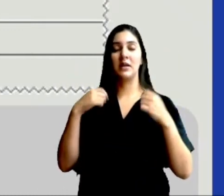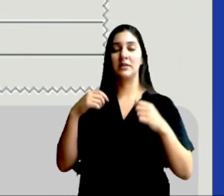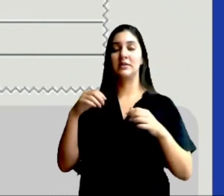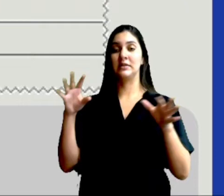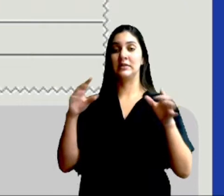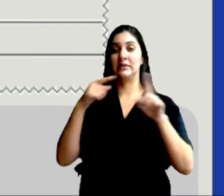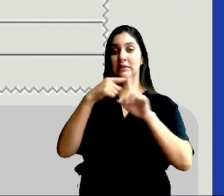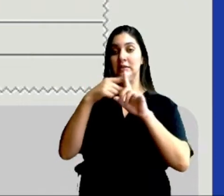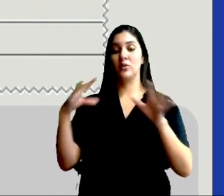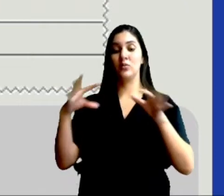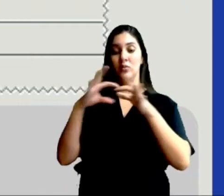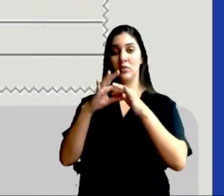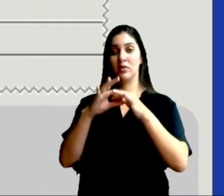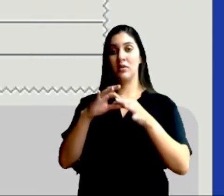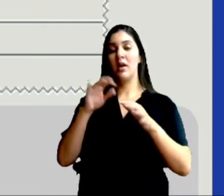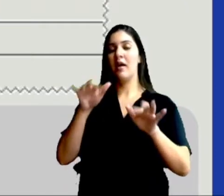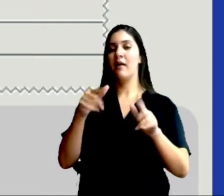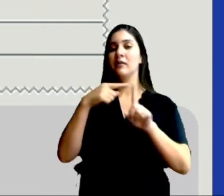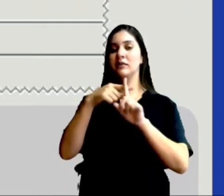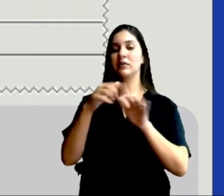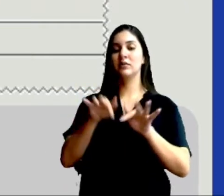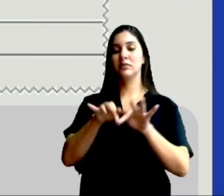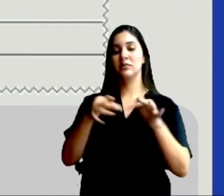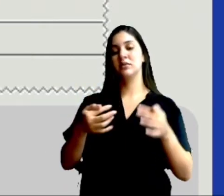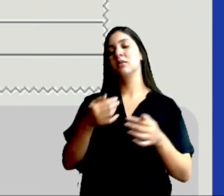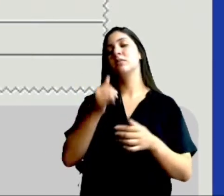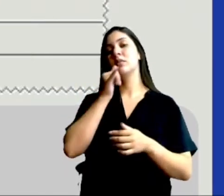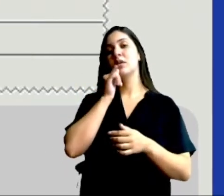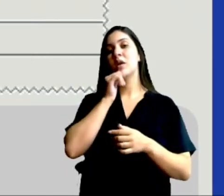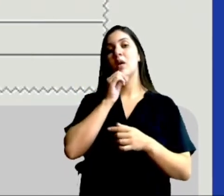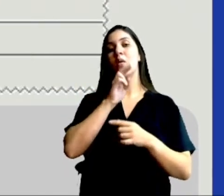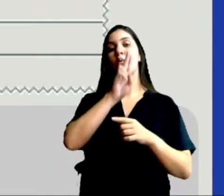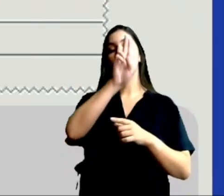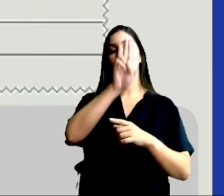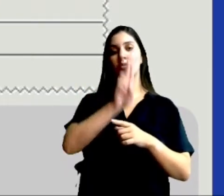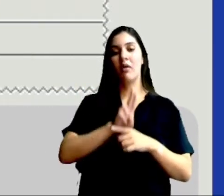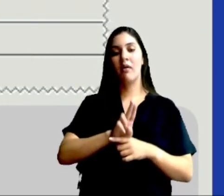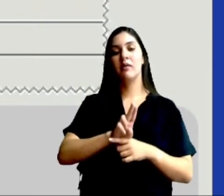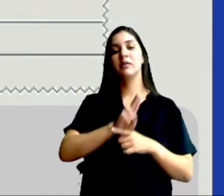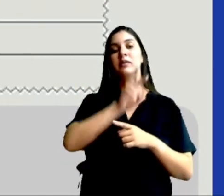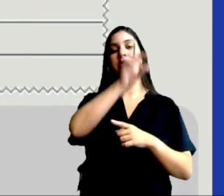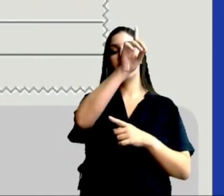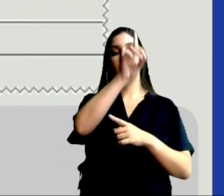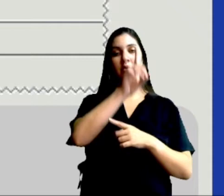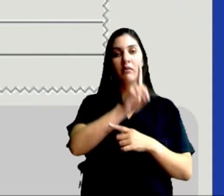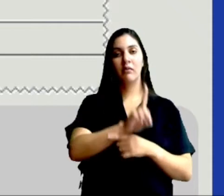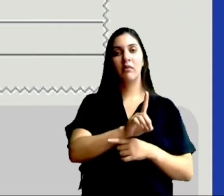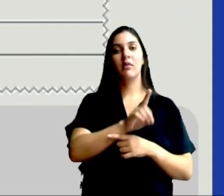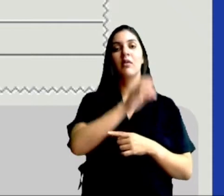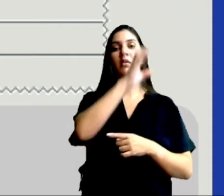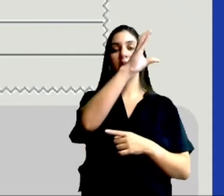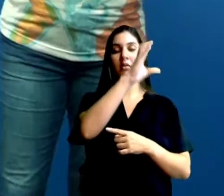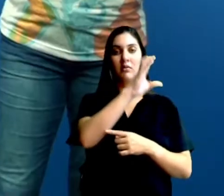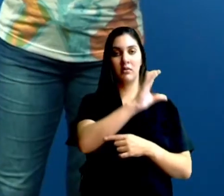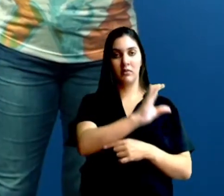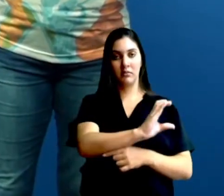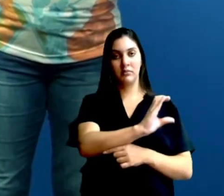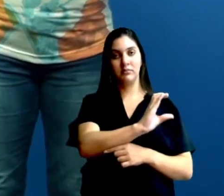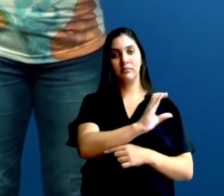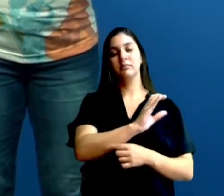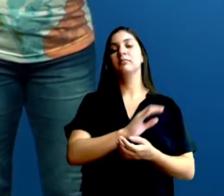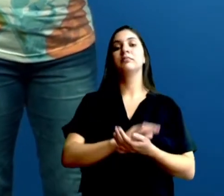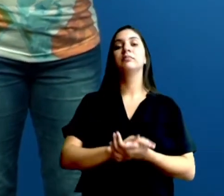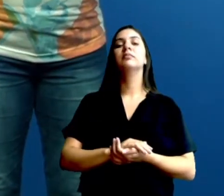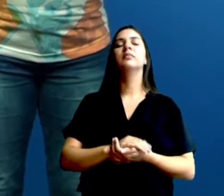adição com reserva. É aquela adição simples mesmo, unidade com unidade, dezena com dezena, centena com